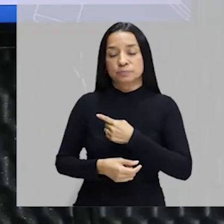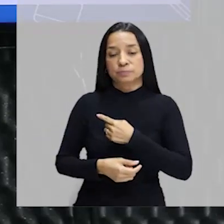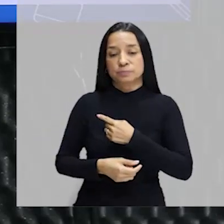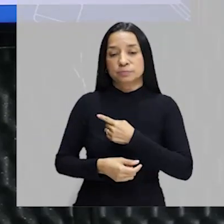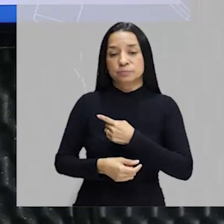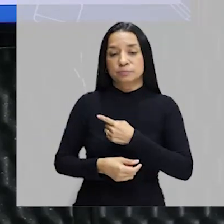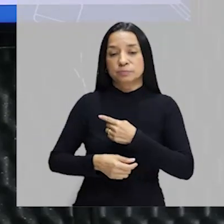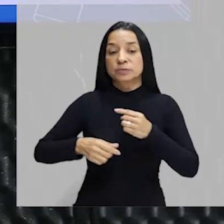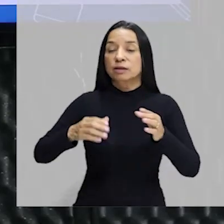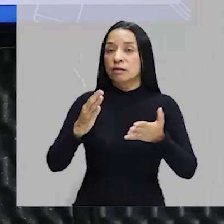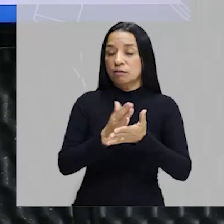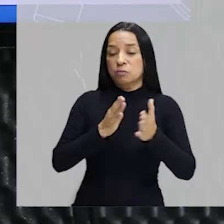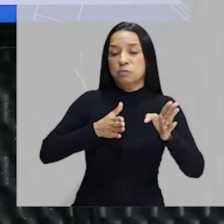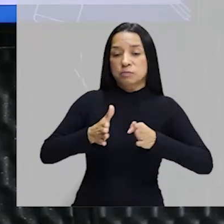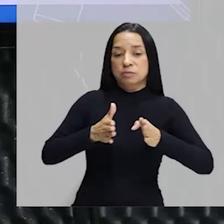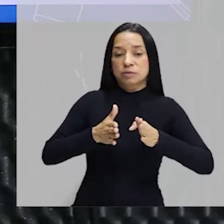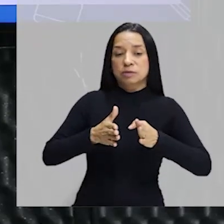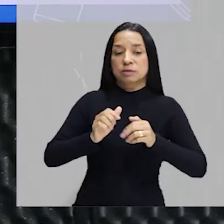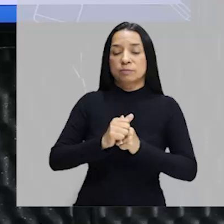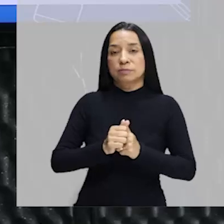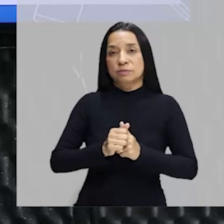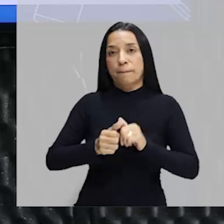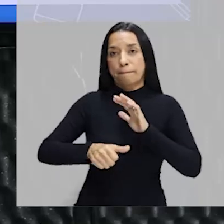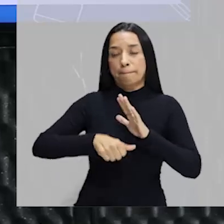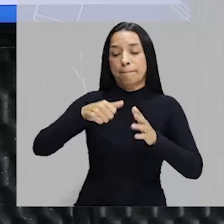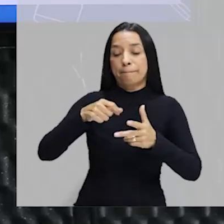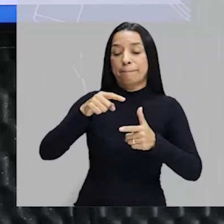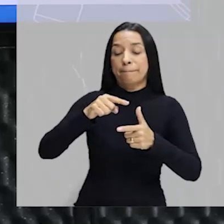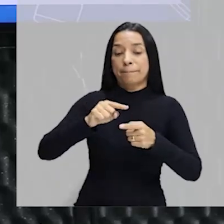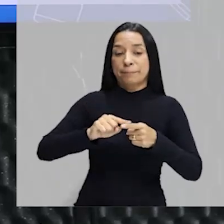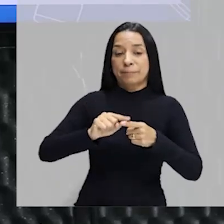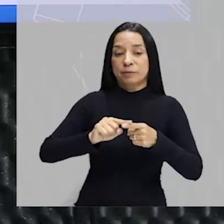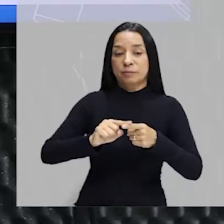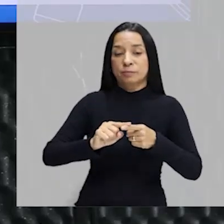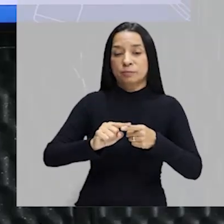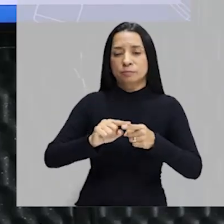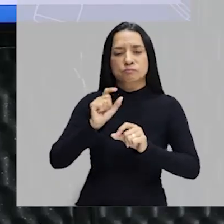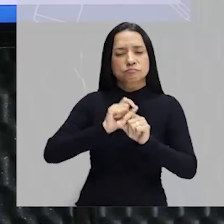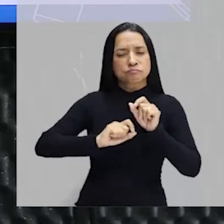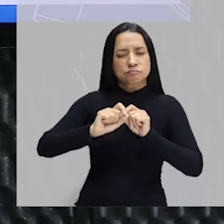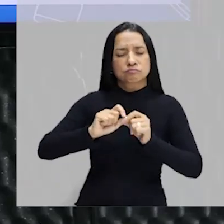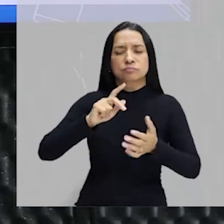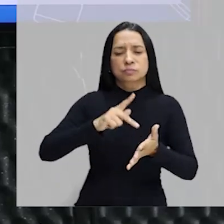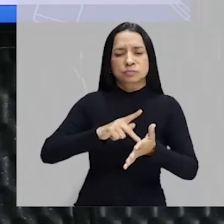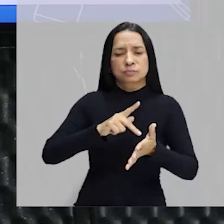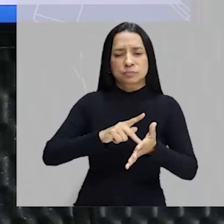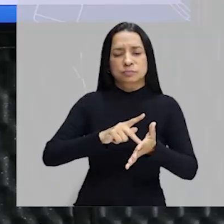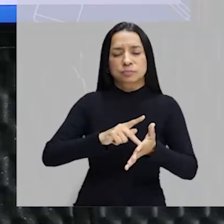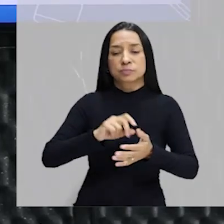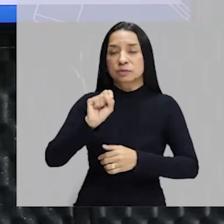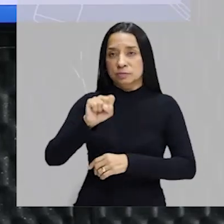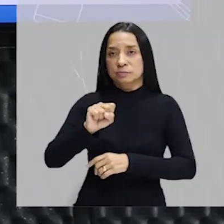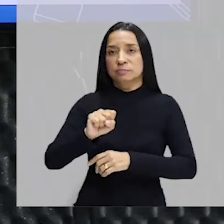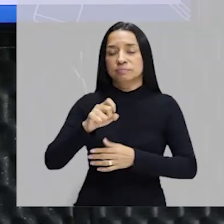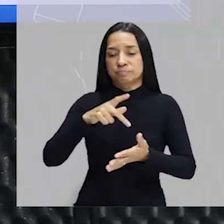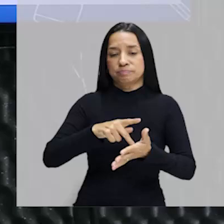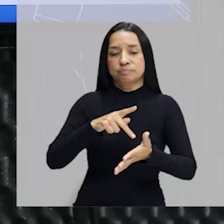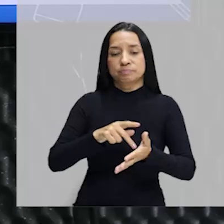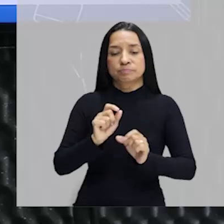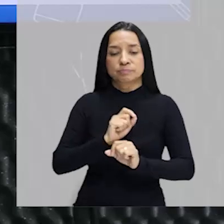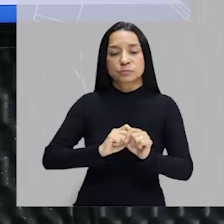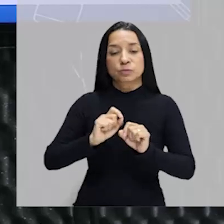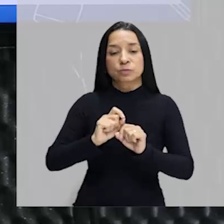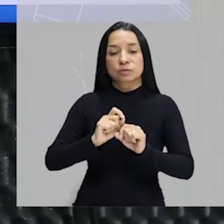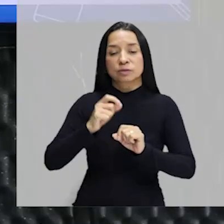e anaeróbica do processo de respiração celular. Será que isso aqui é verdadeiro, pessoal? Com certeza, isso aqui é verdadeiro. O que